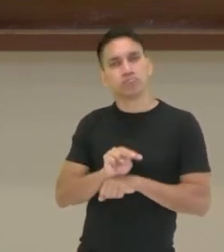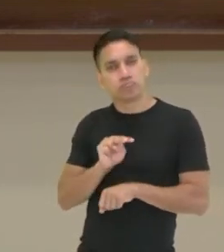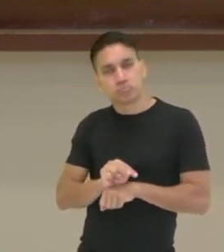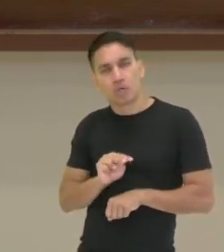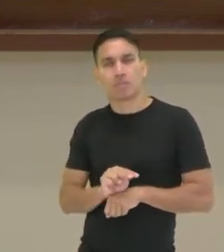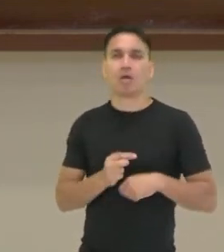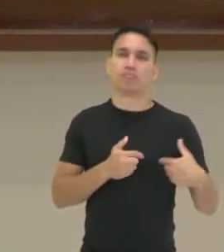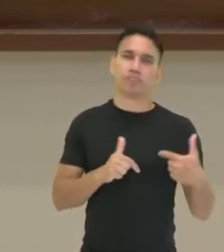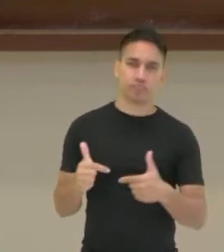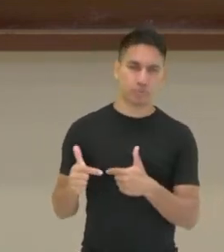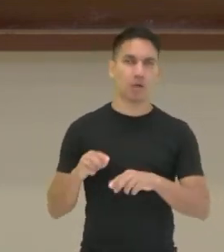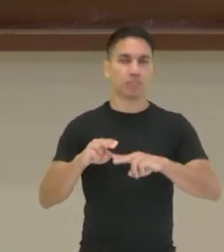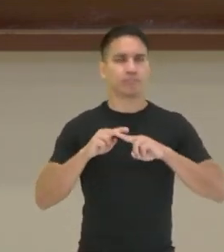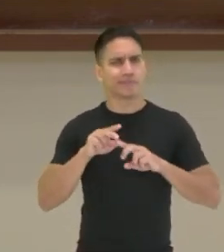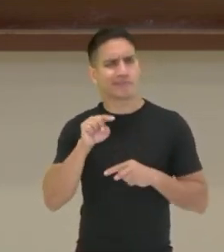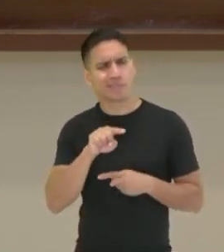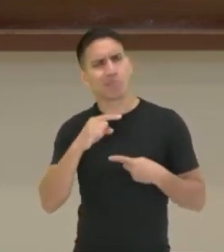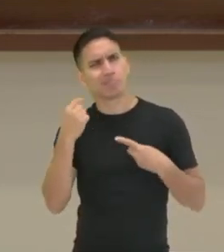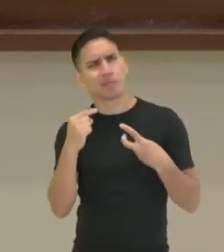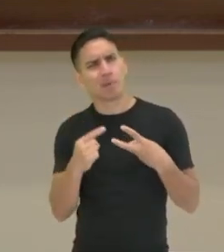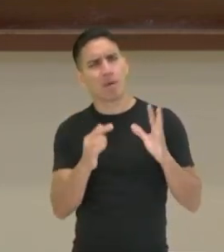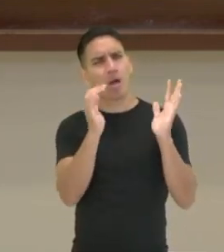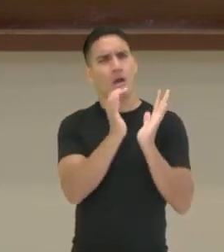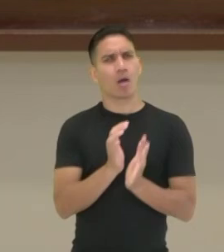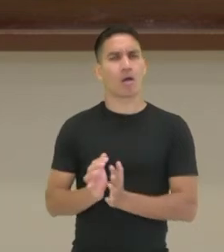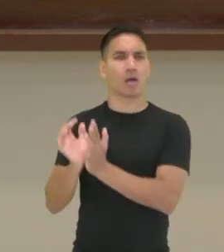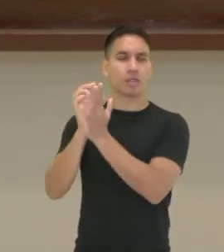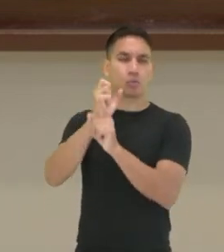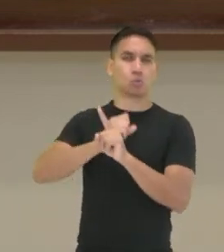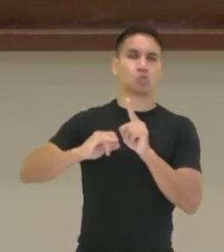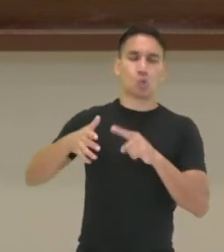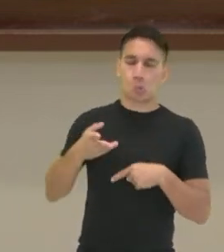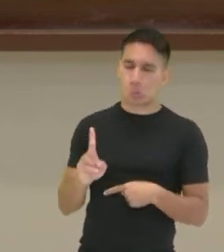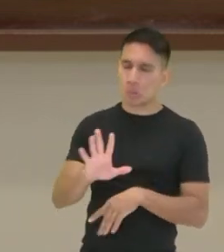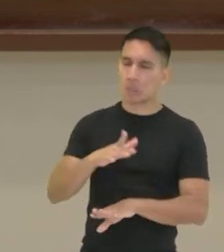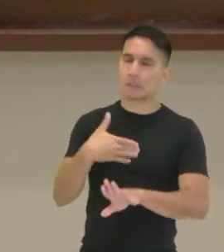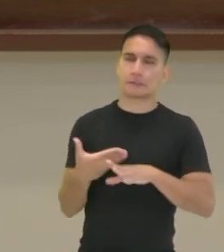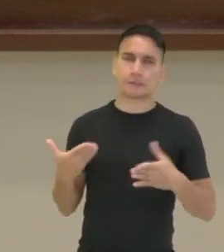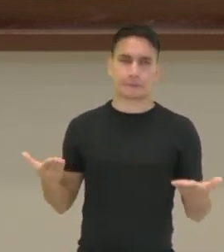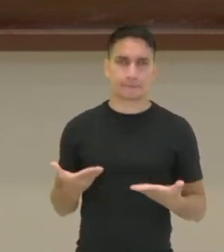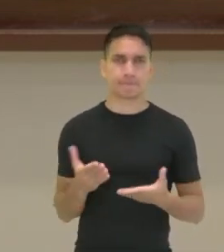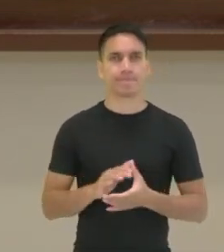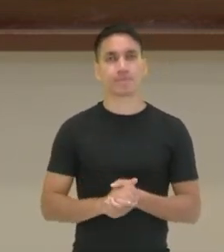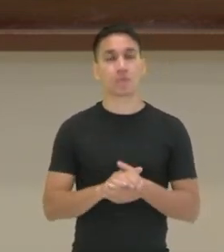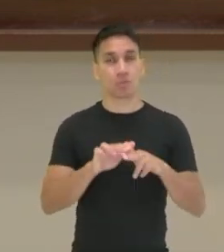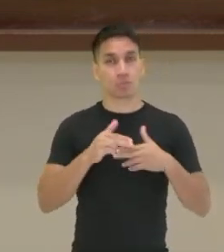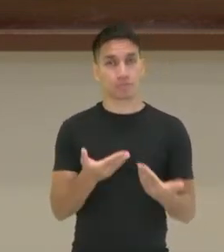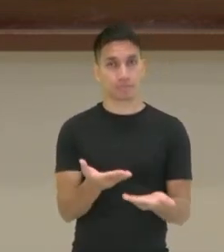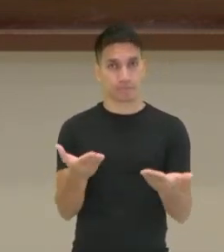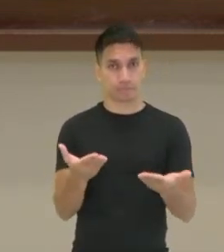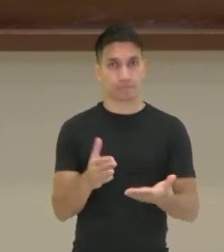essas atribuições, essas categorias sociais que nos acompanham ainda. Então, vamos lá?